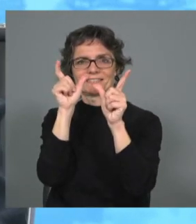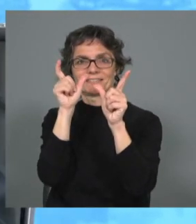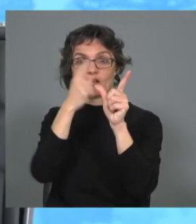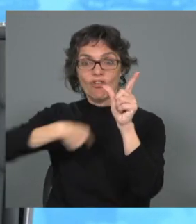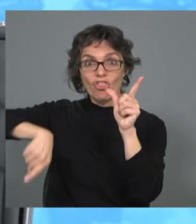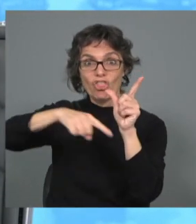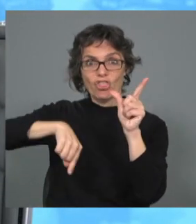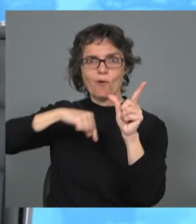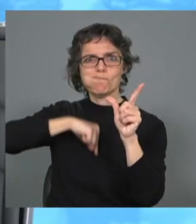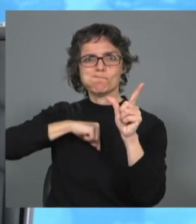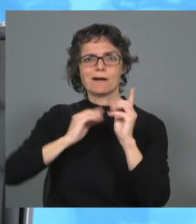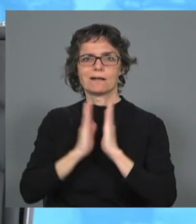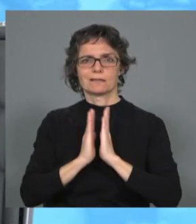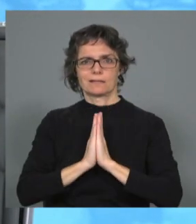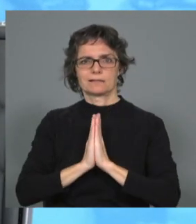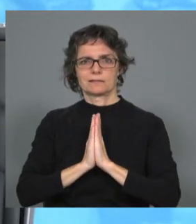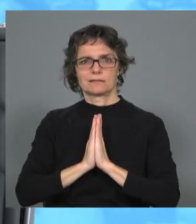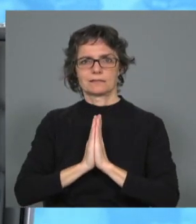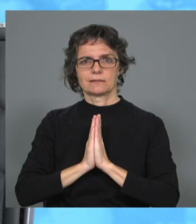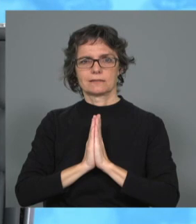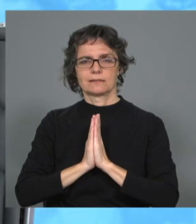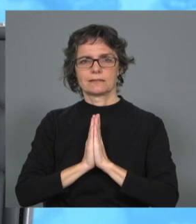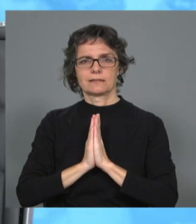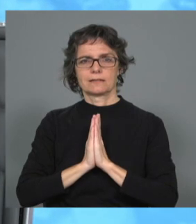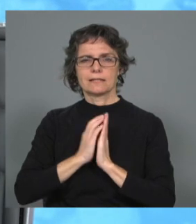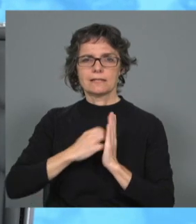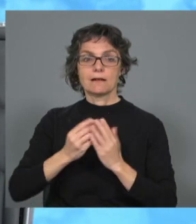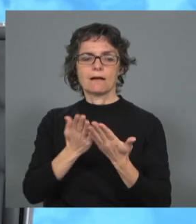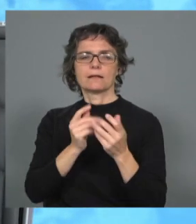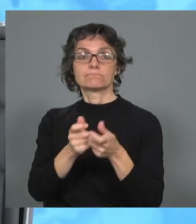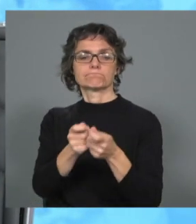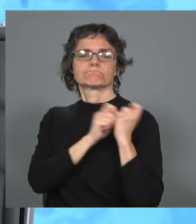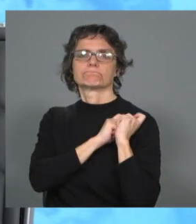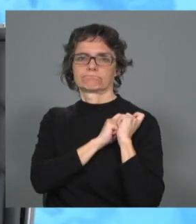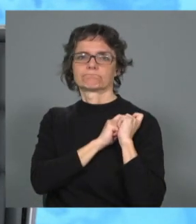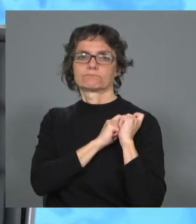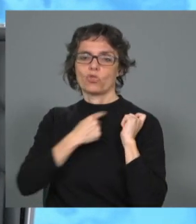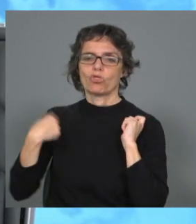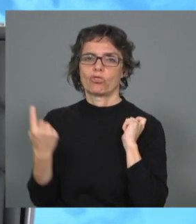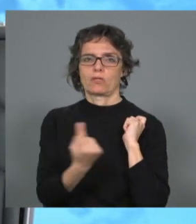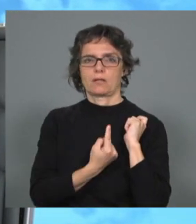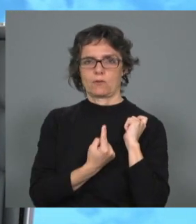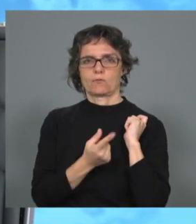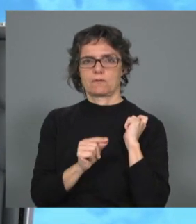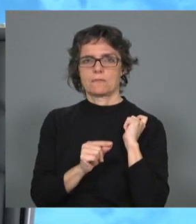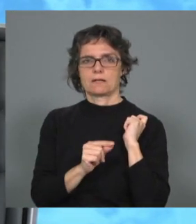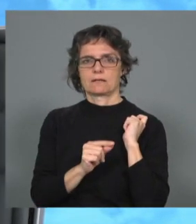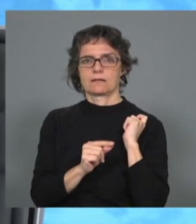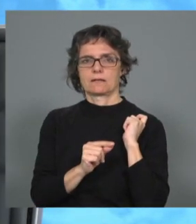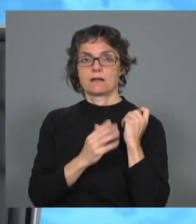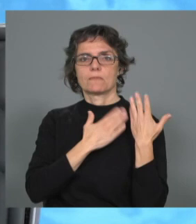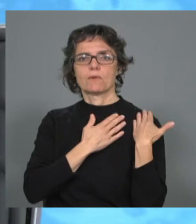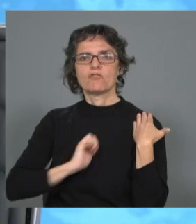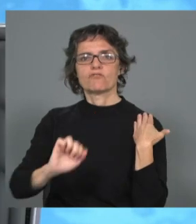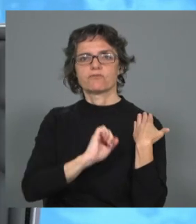igreja, que até somos ouvidos em tanta proximidade, nas nossas paróquias, nas nossas casas, nas nossas famílias, nós passamos a ter uma responsabilidade de